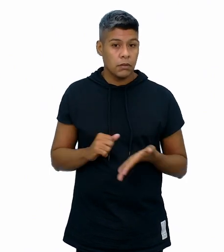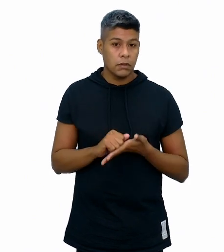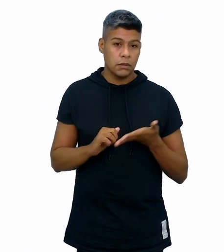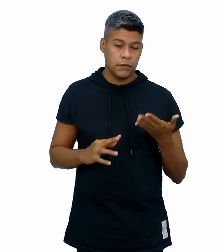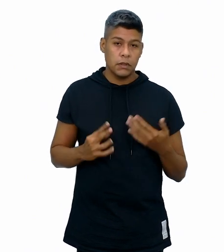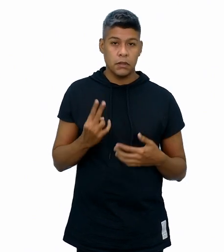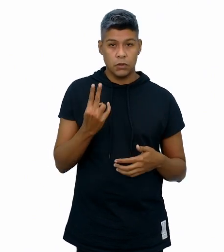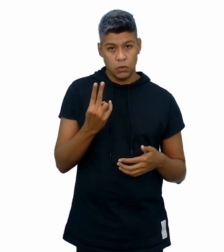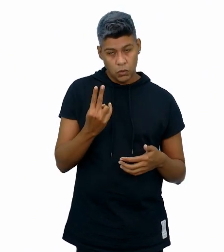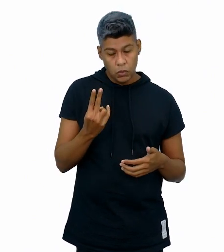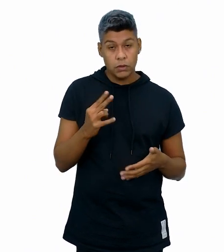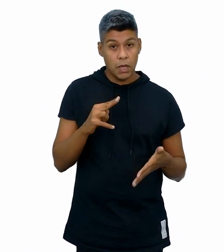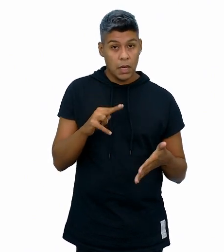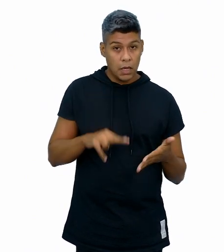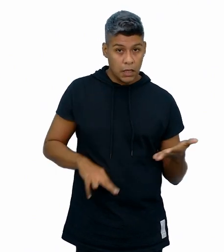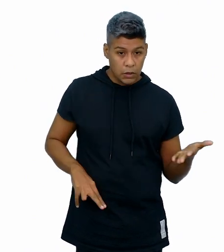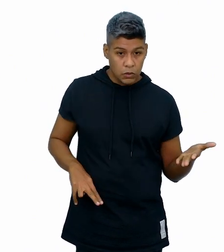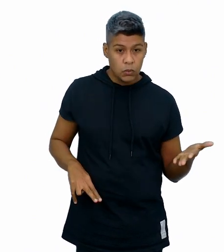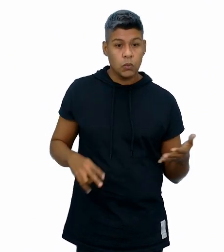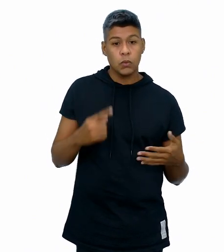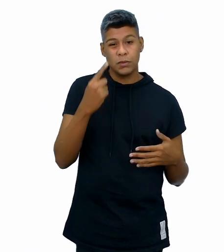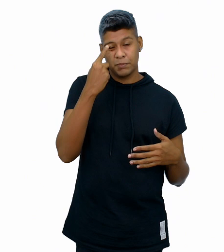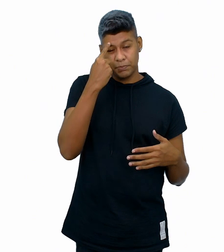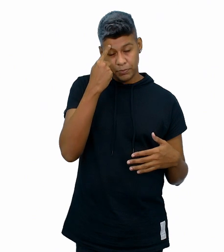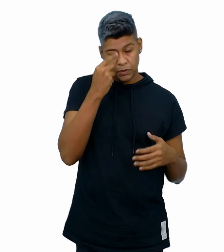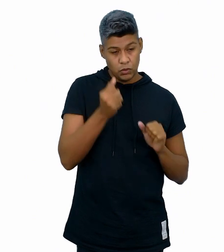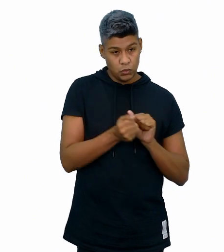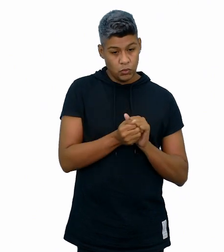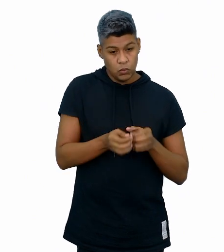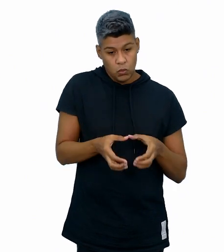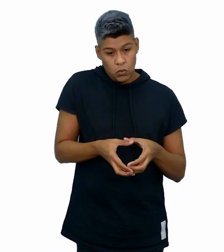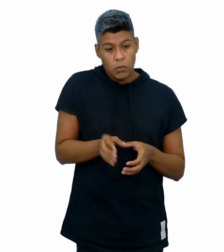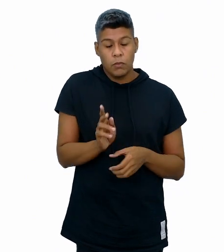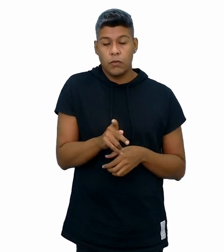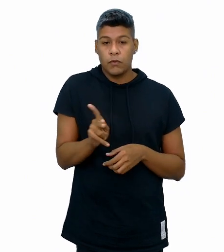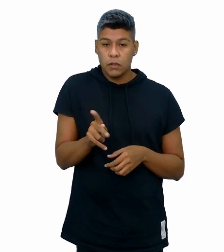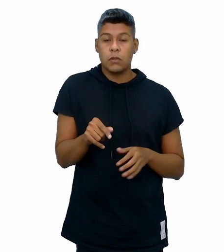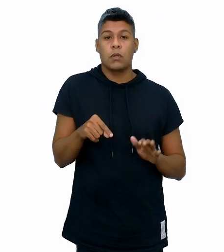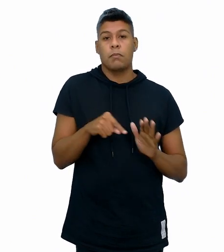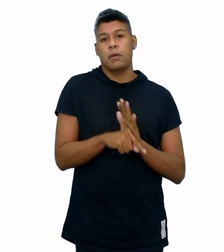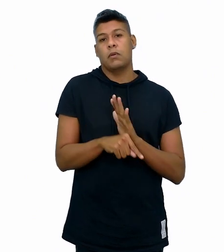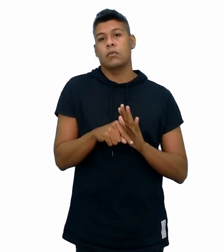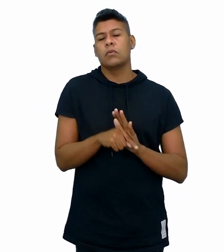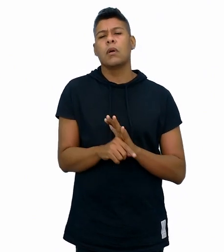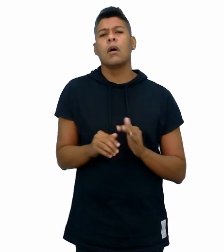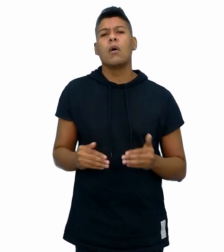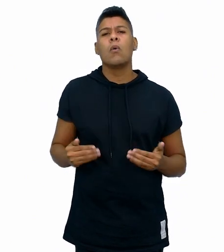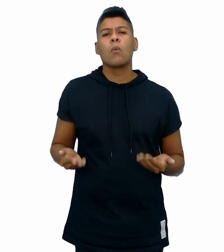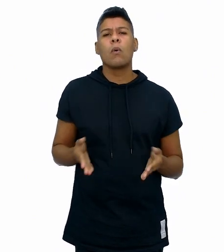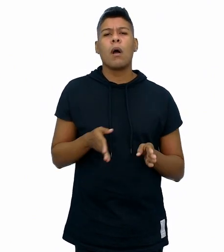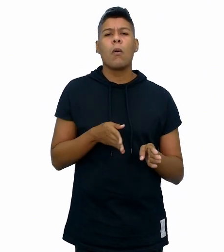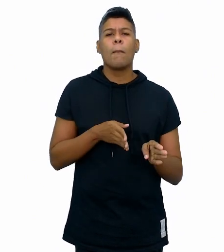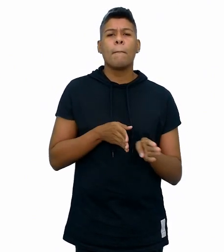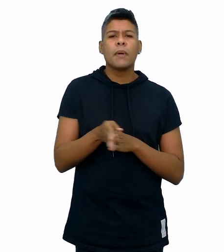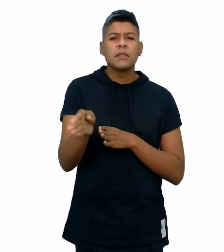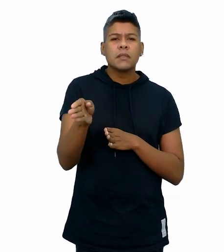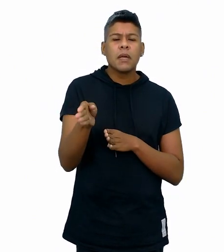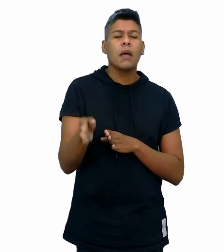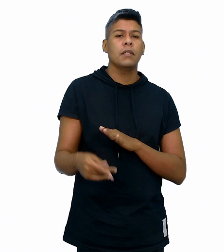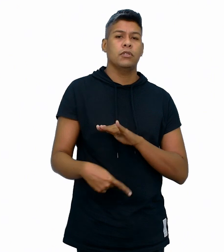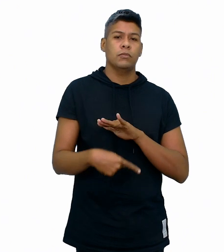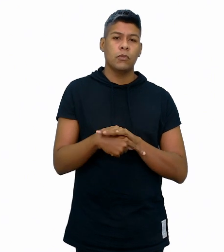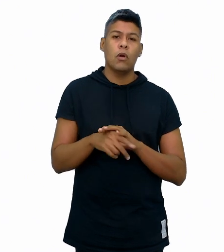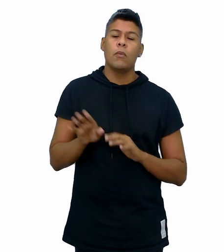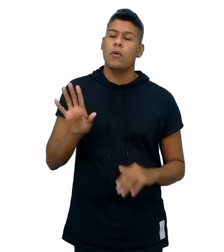atividade 2, após a leitura, reflita com seu grupo e sua professora sobre as perguntas. Qual é a mensagem transmitida